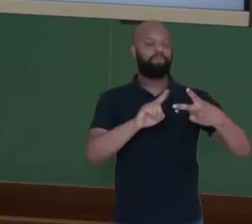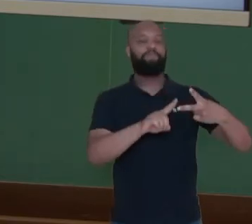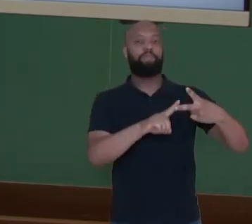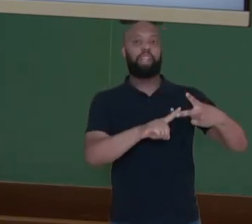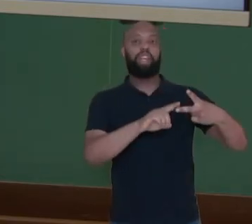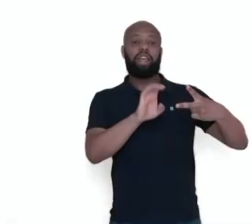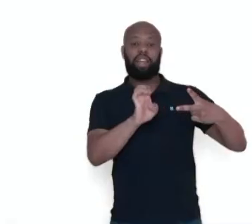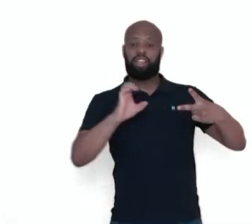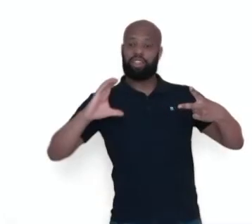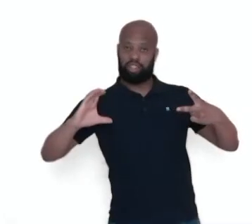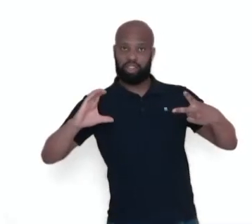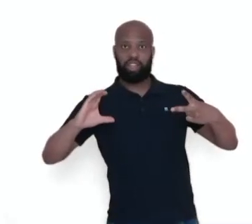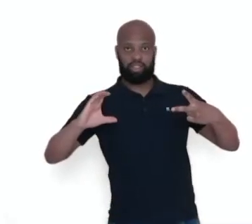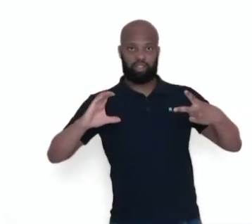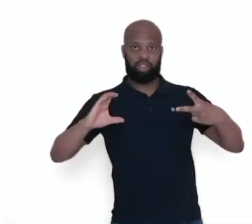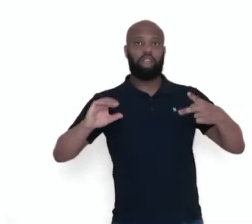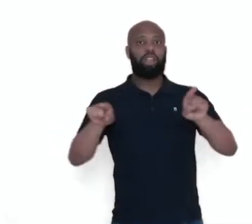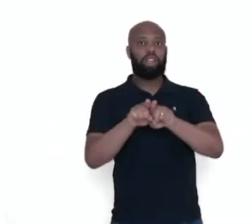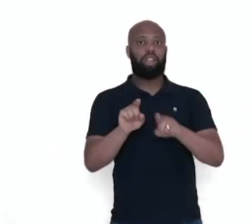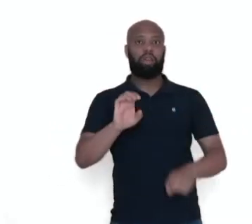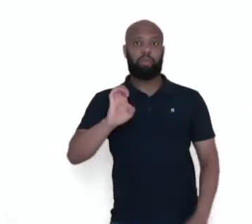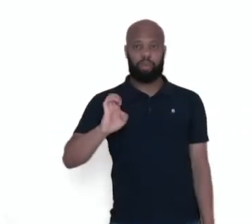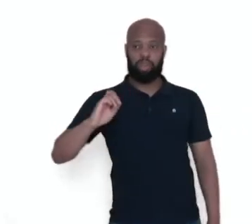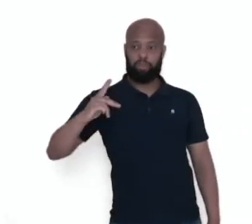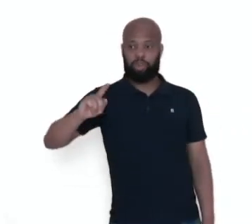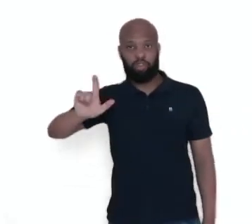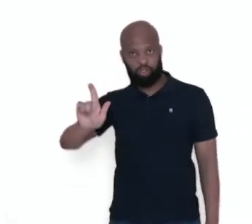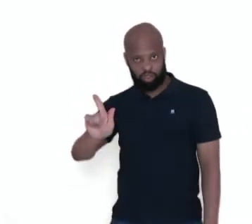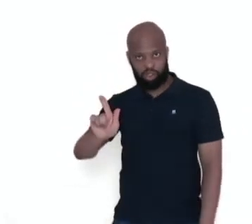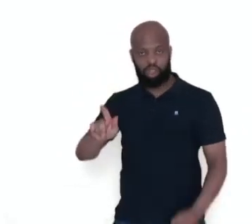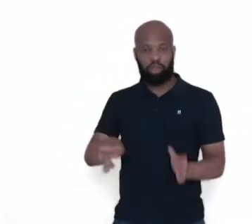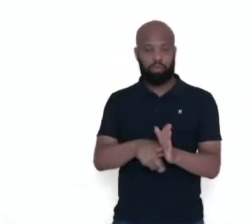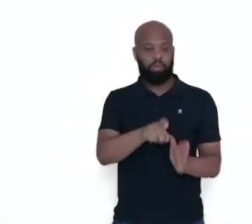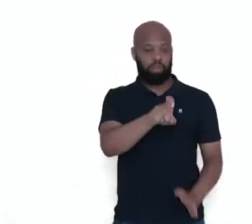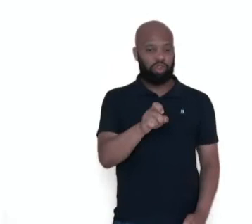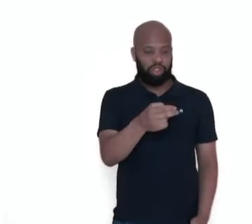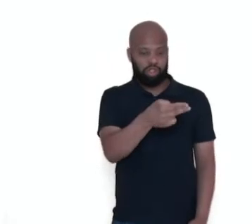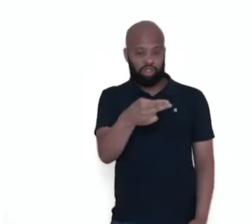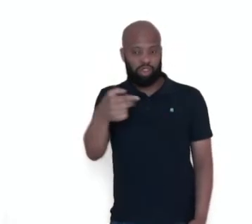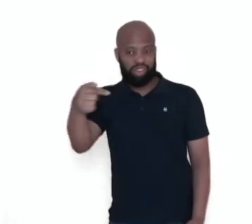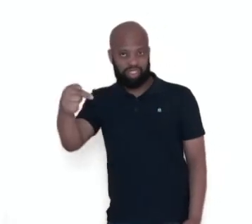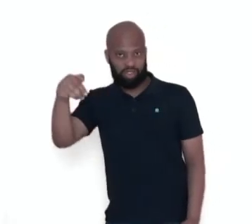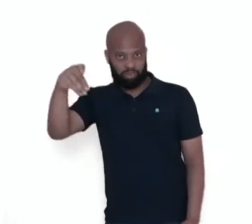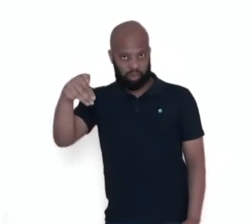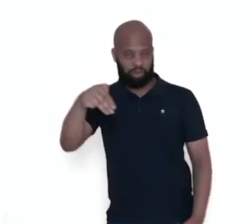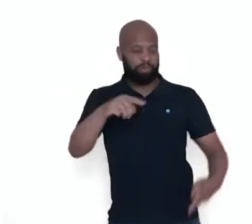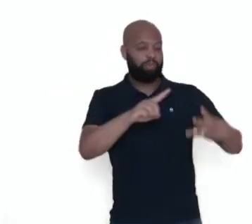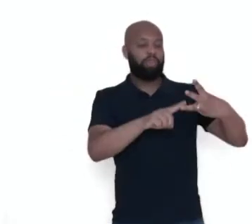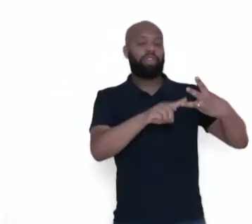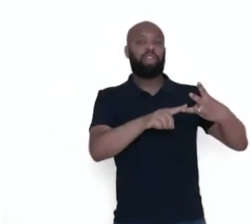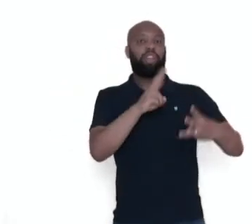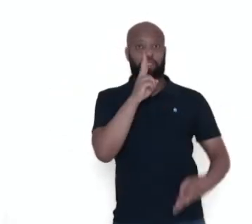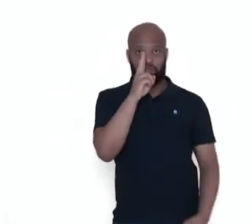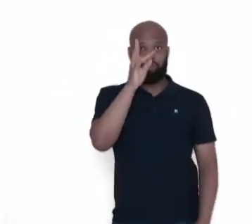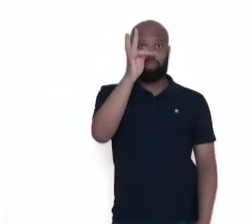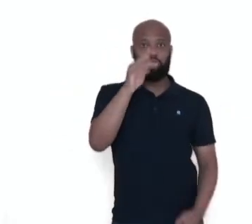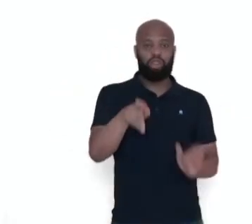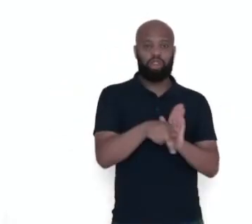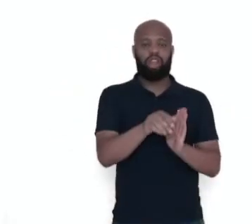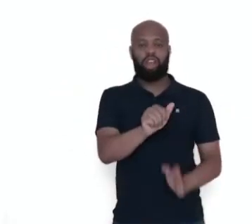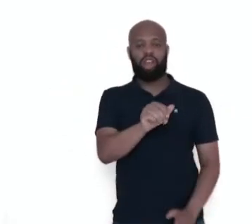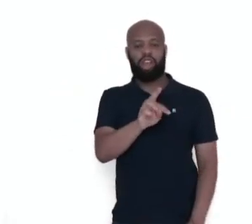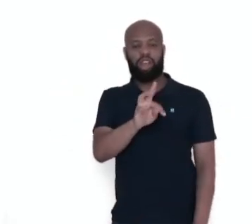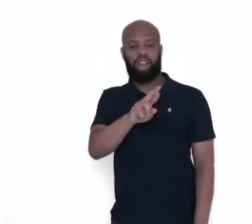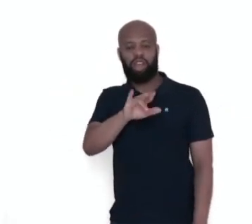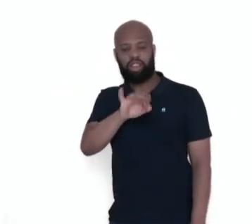a energia cinética e potencial do carrinho na posição x igual a 7 metros, e C, a força de atrito que